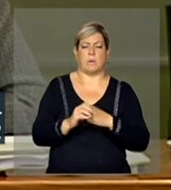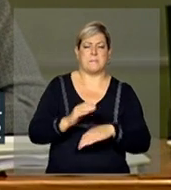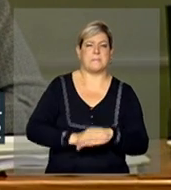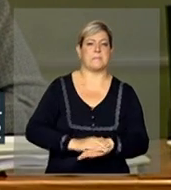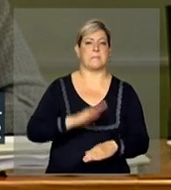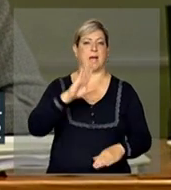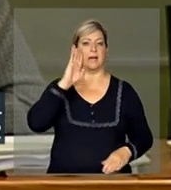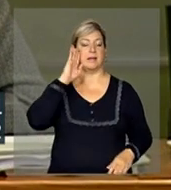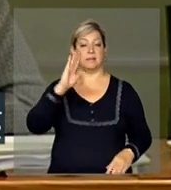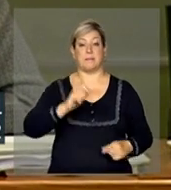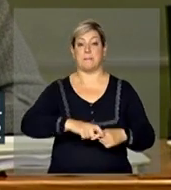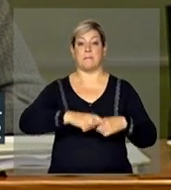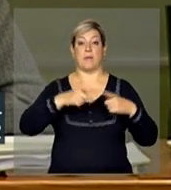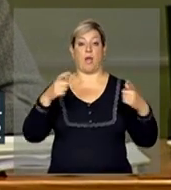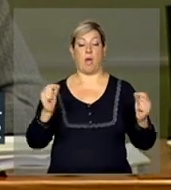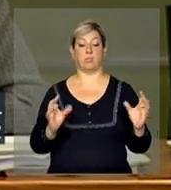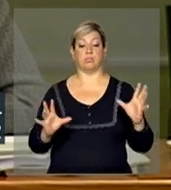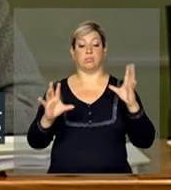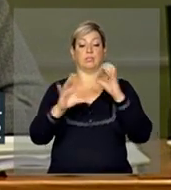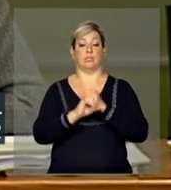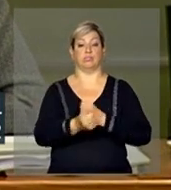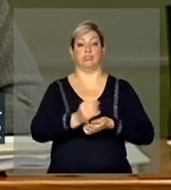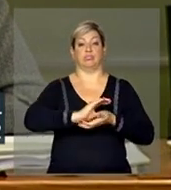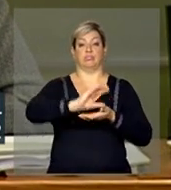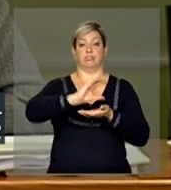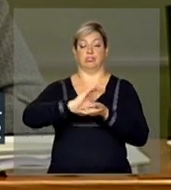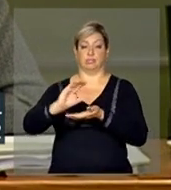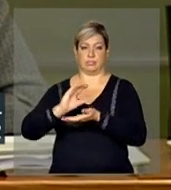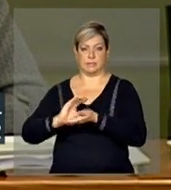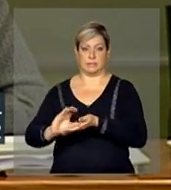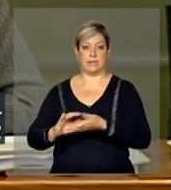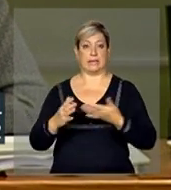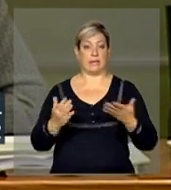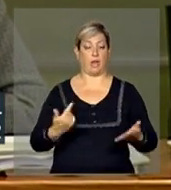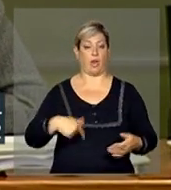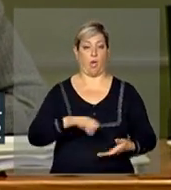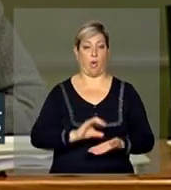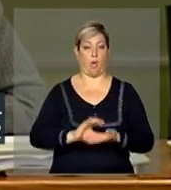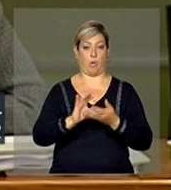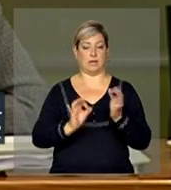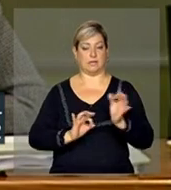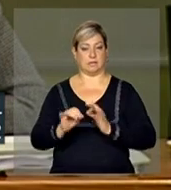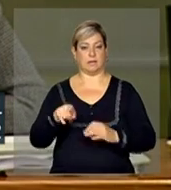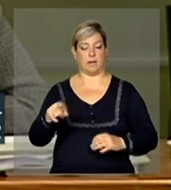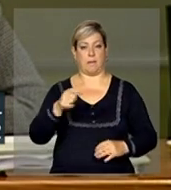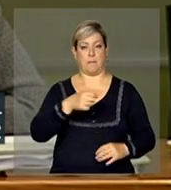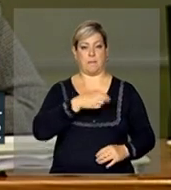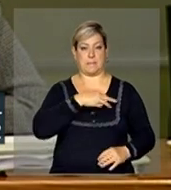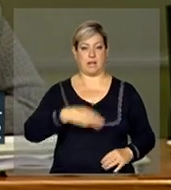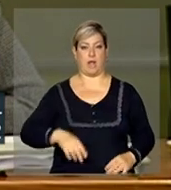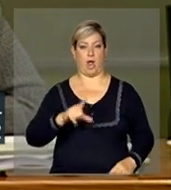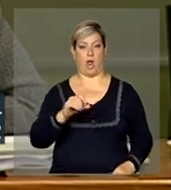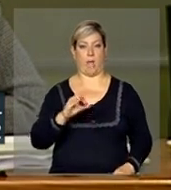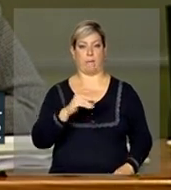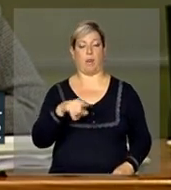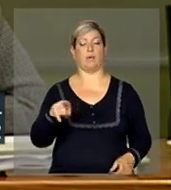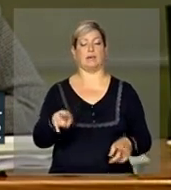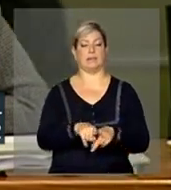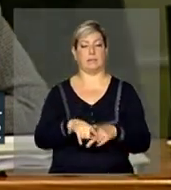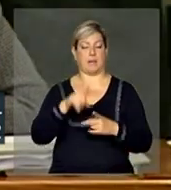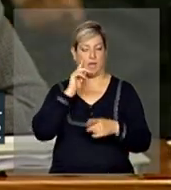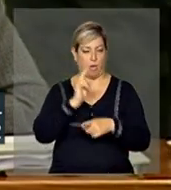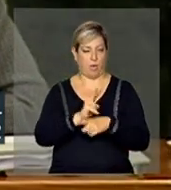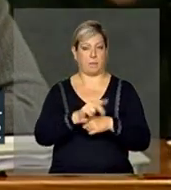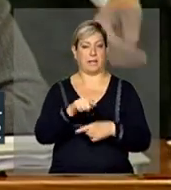o maior volume de investimentos. Então, nós, lá no Conselho de Administração, o ministro Lobão também acompanha isso